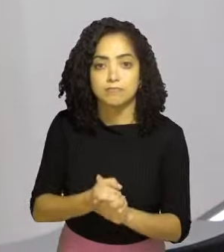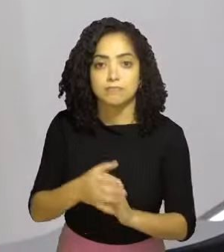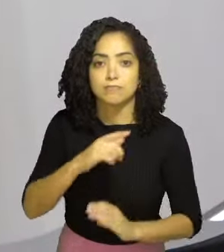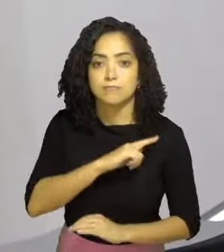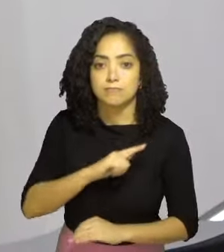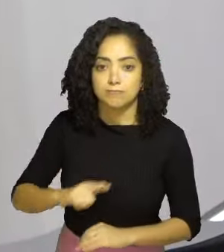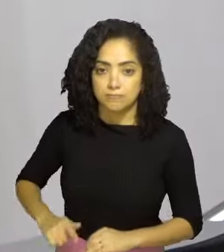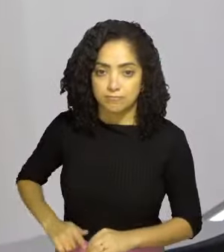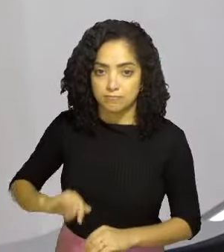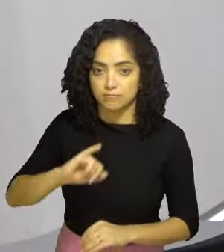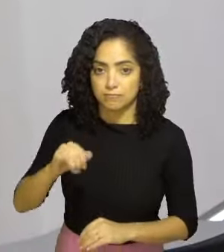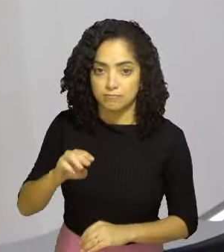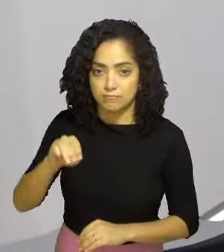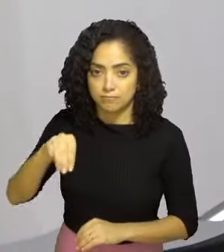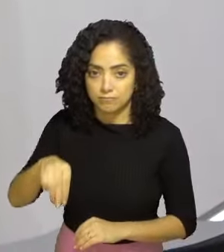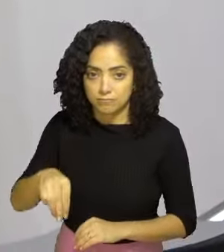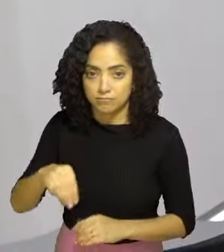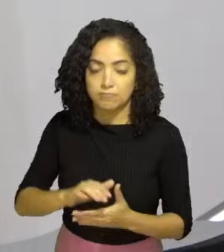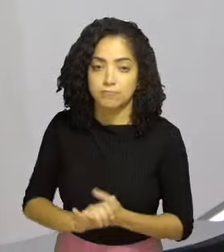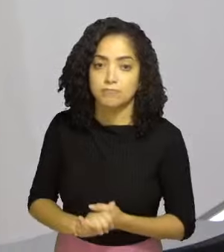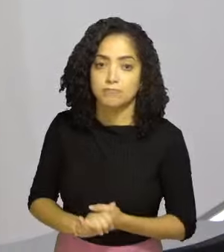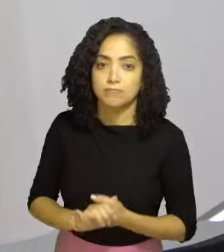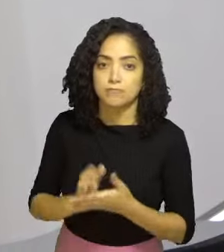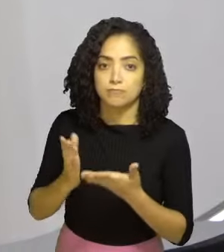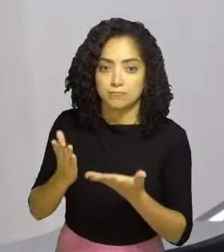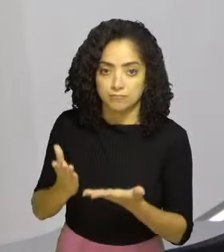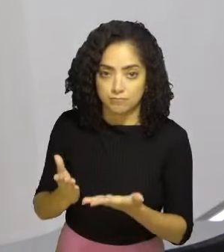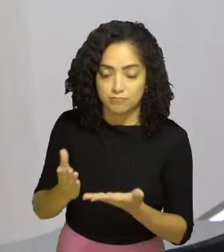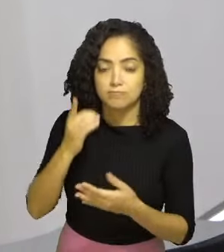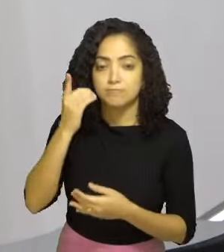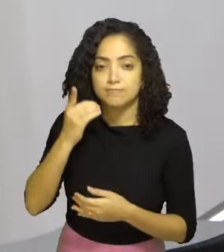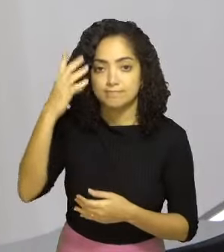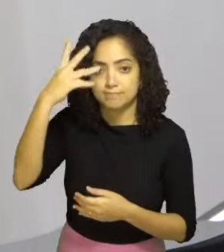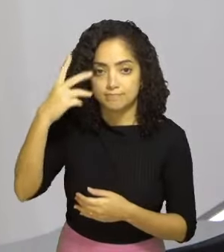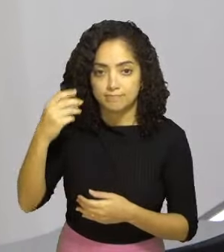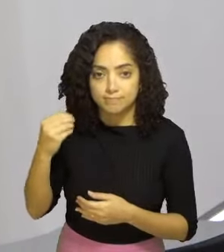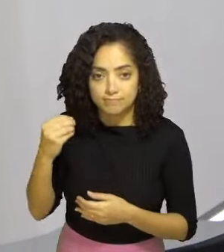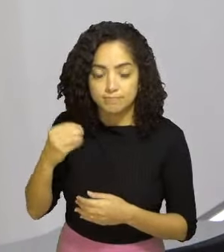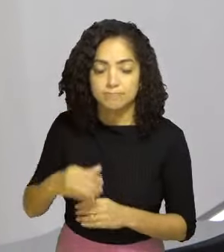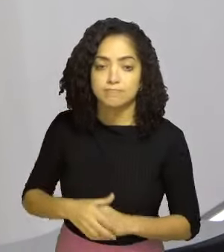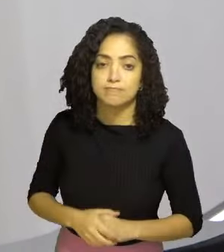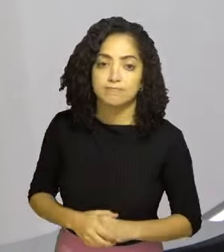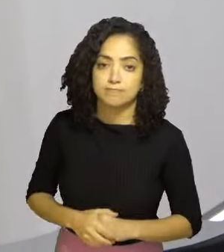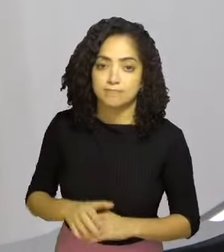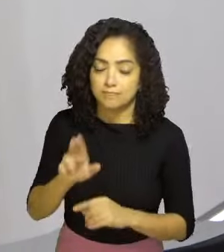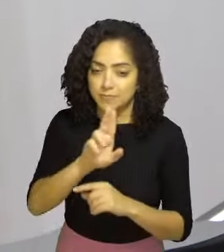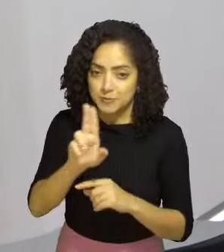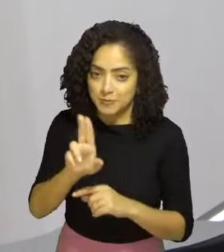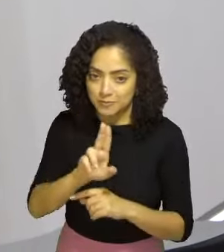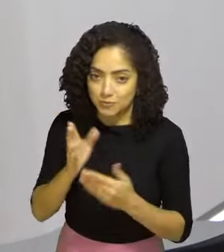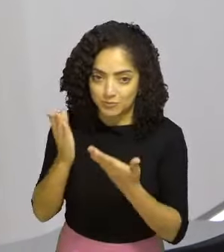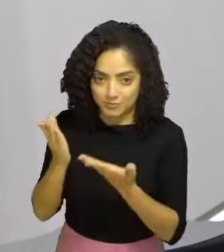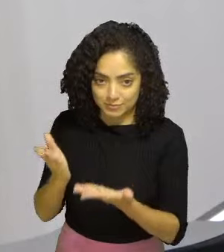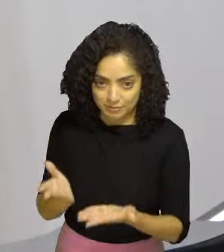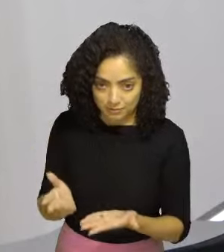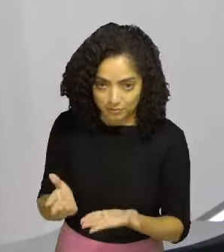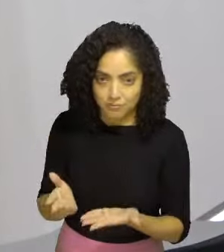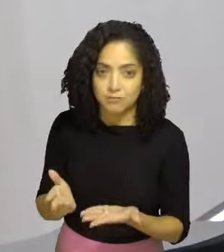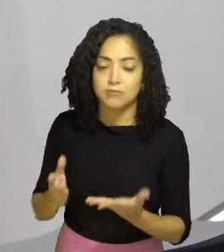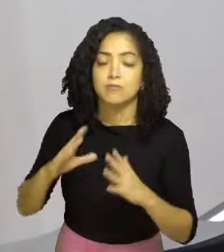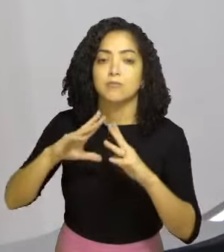Jorginho Melo, nossa queridíssima deputada Luciane Carminati, e em nome da Luciane, cumprimento todas